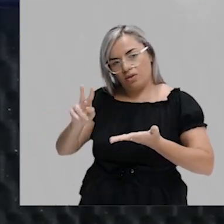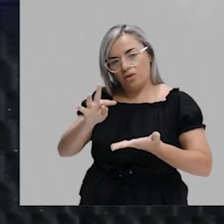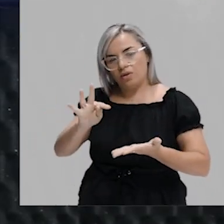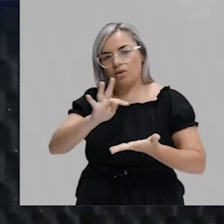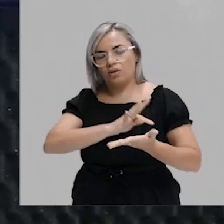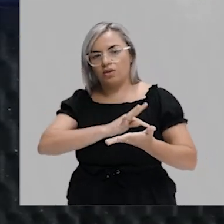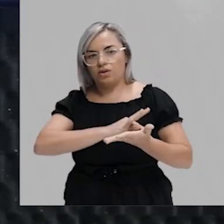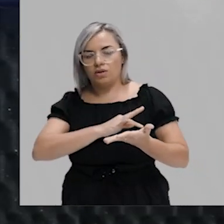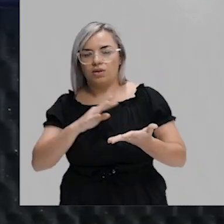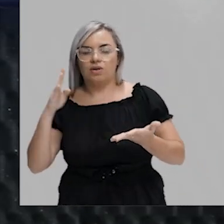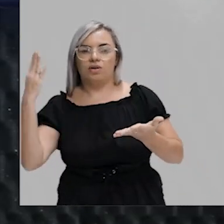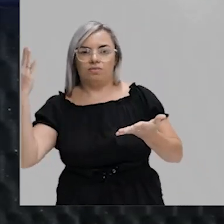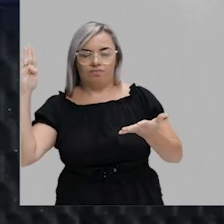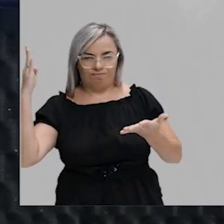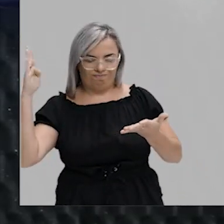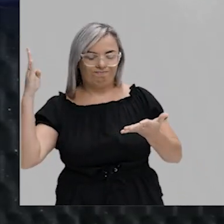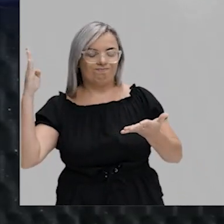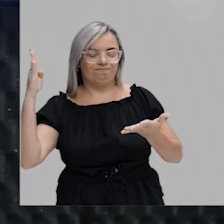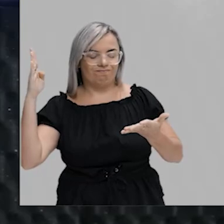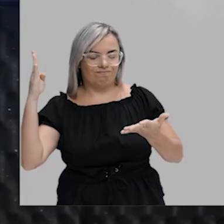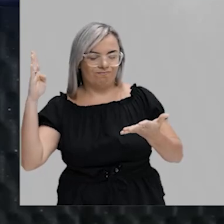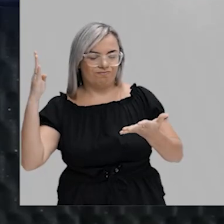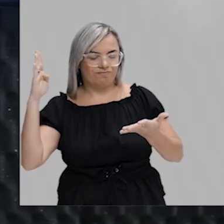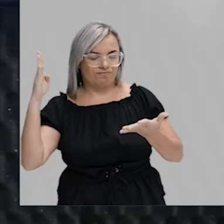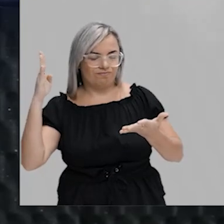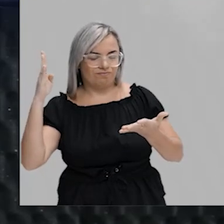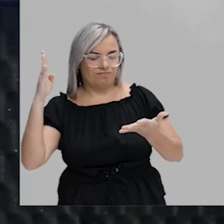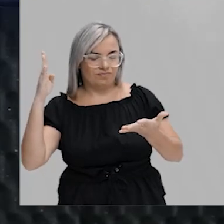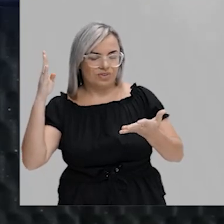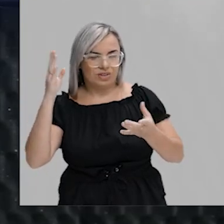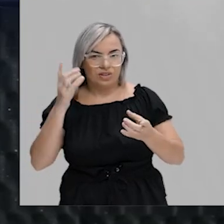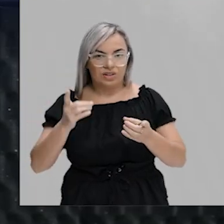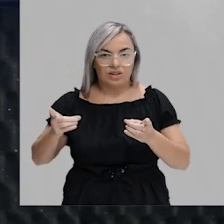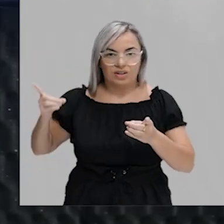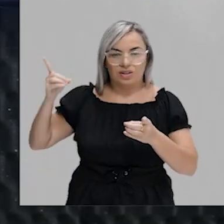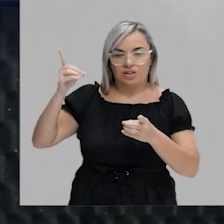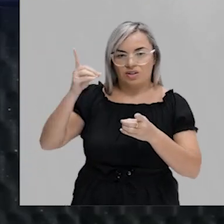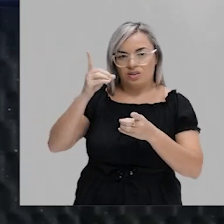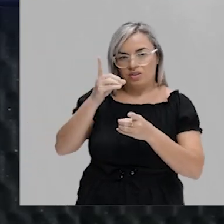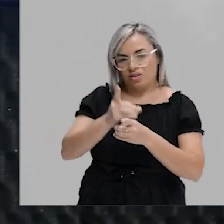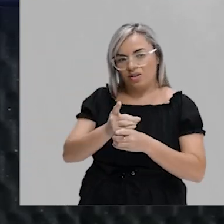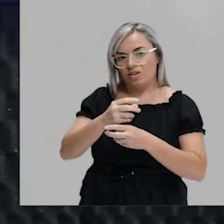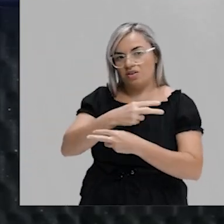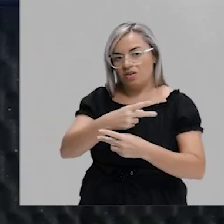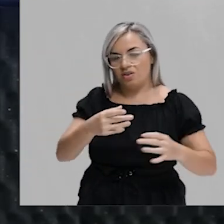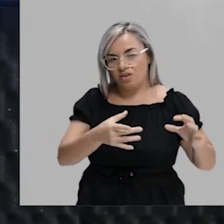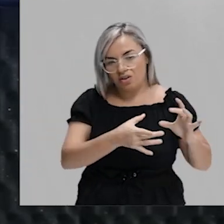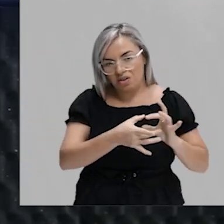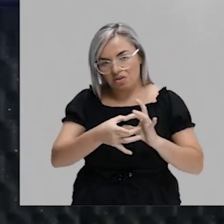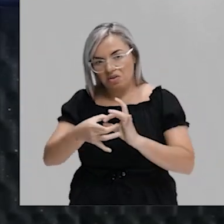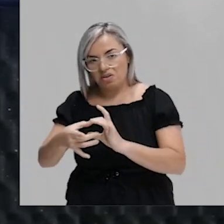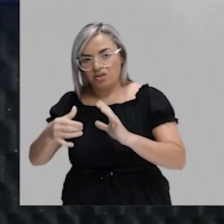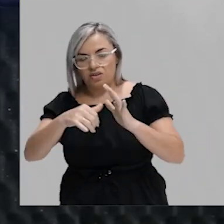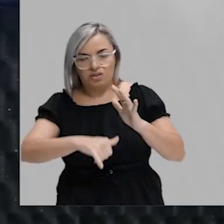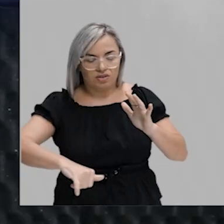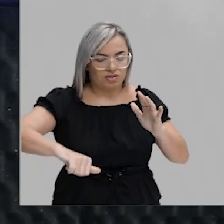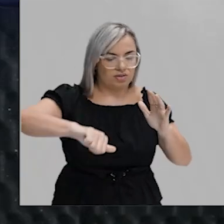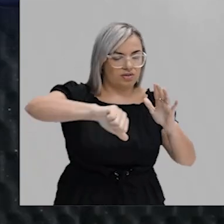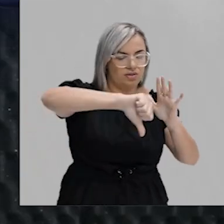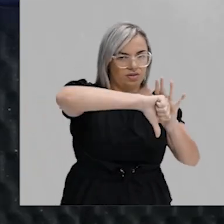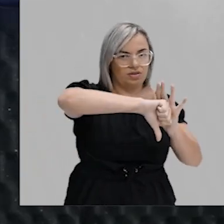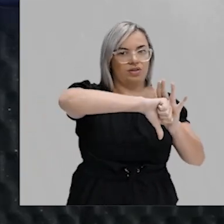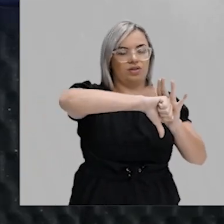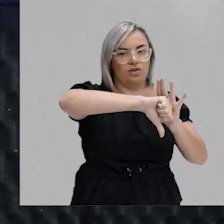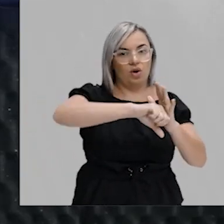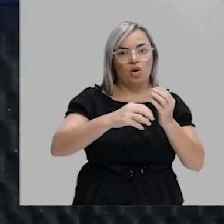técnicas biológicas para a gente desvendar várias situações, como por exemplo, cenas de crime, descobrir teste